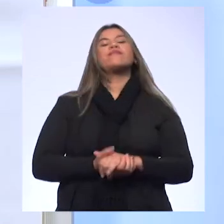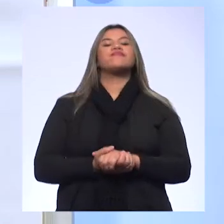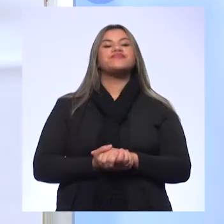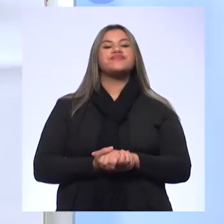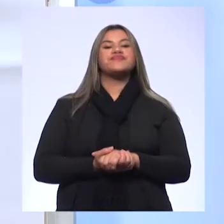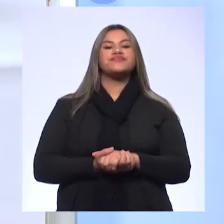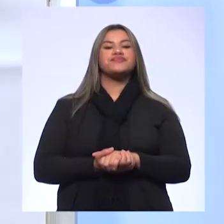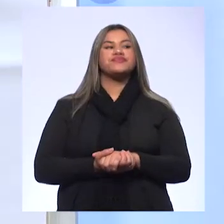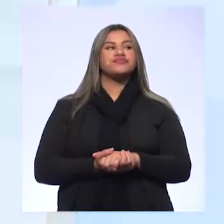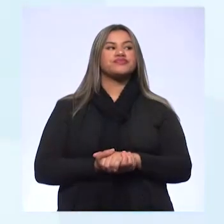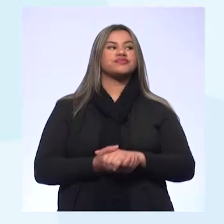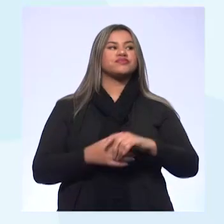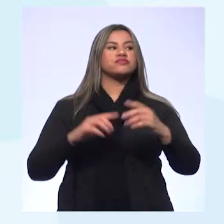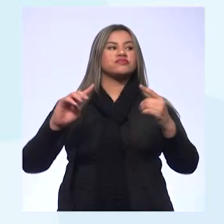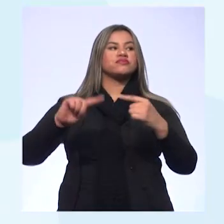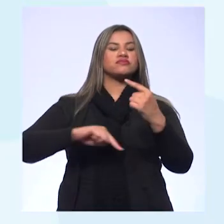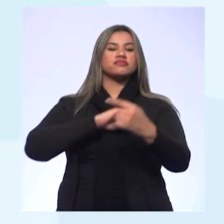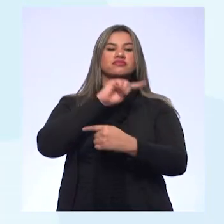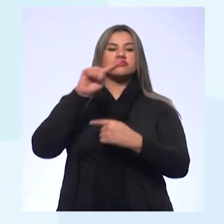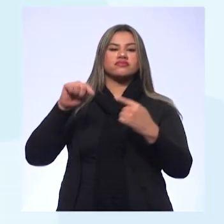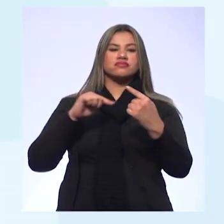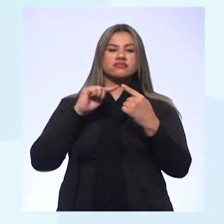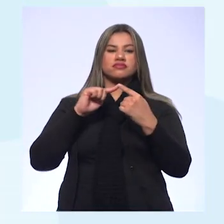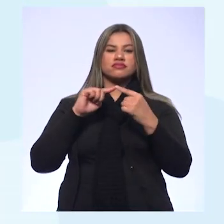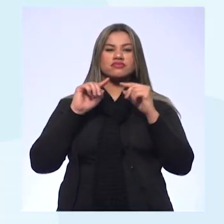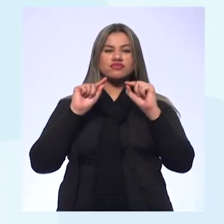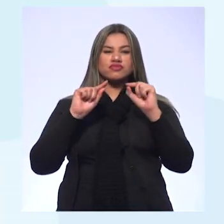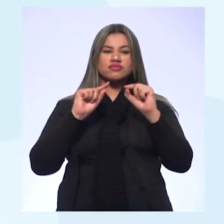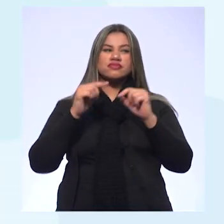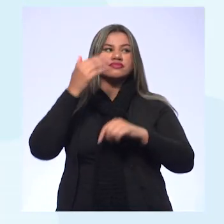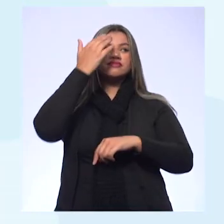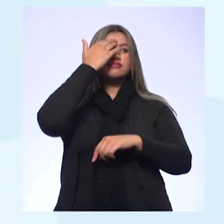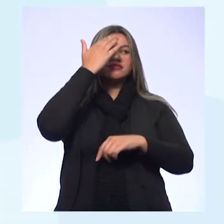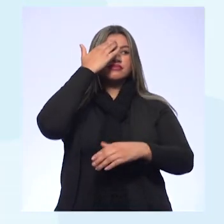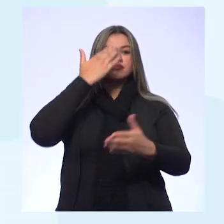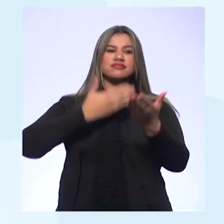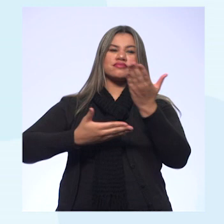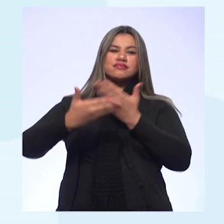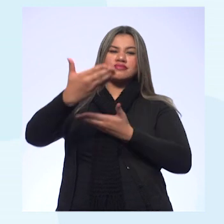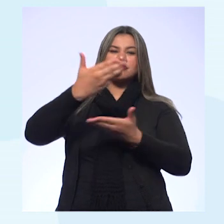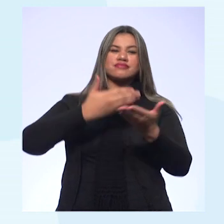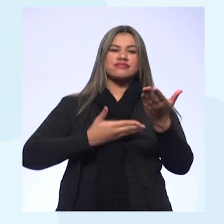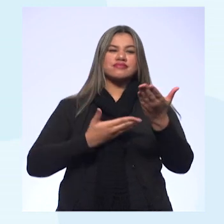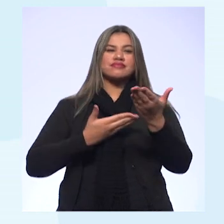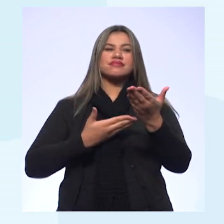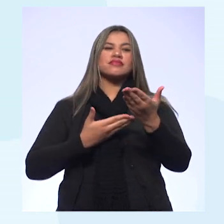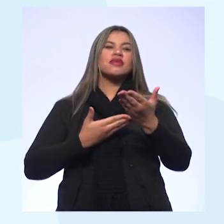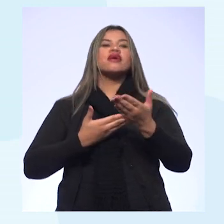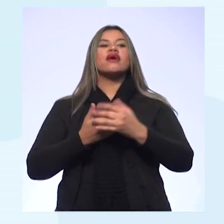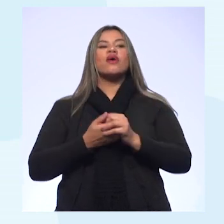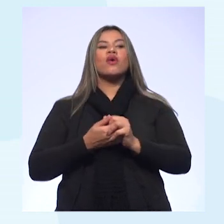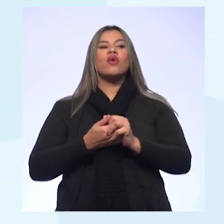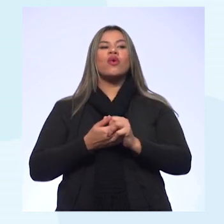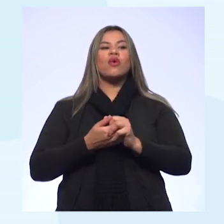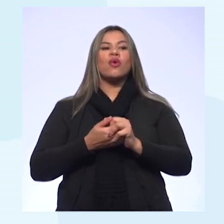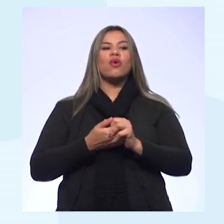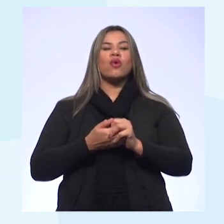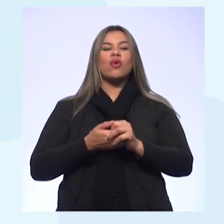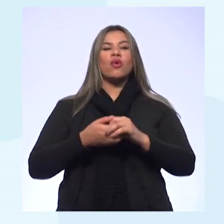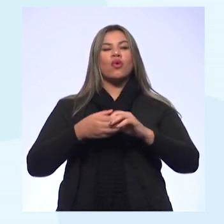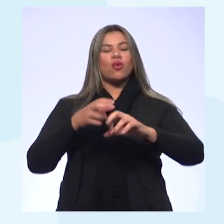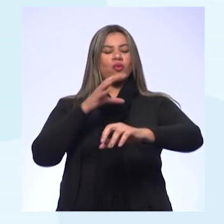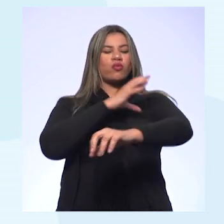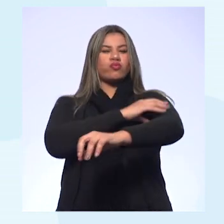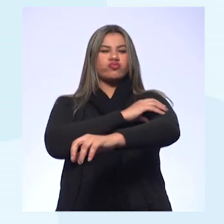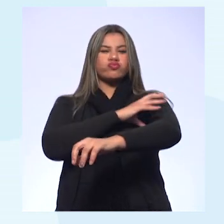aula que a gente tem aí como hoje? O objetivo principal é entender a interação entre esses sistemas, né? O muscular e o locomotor,